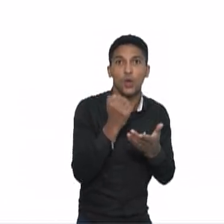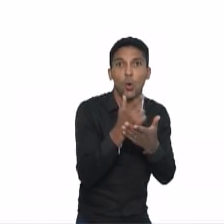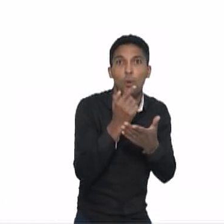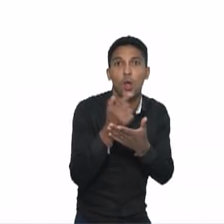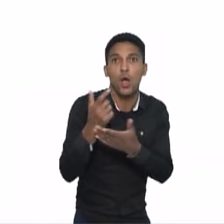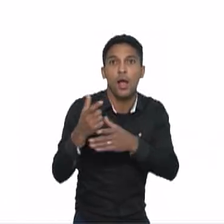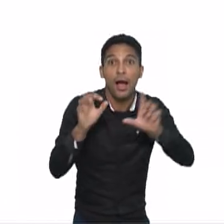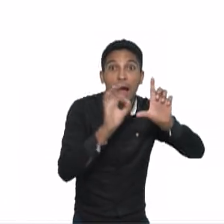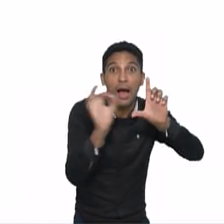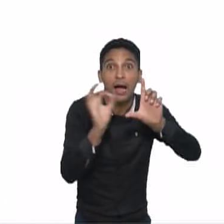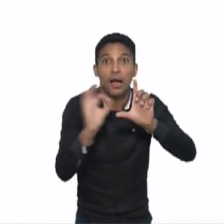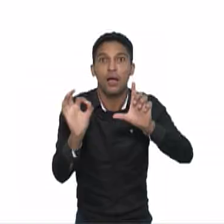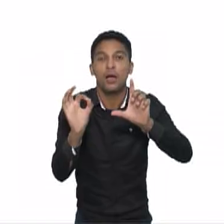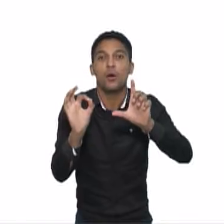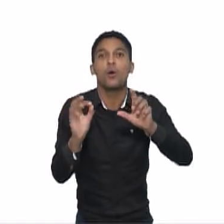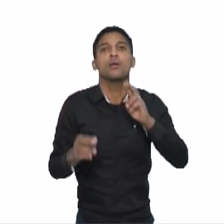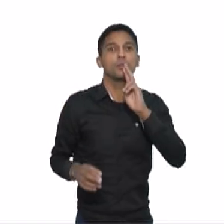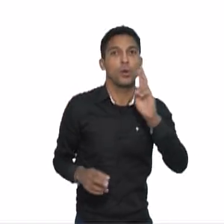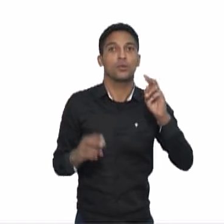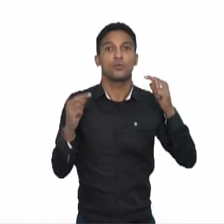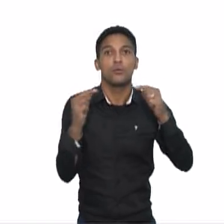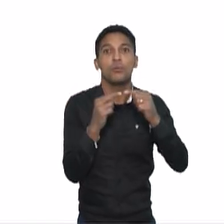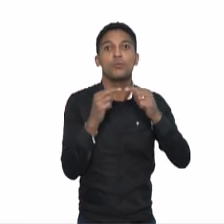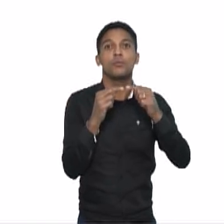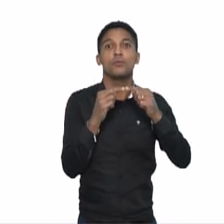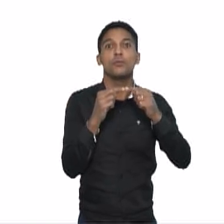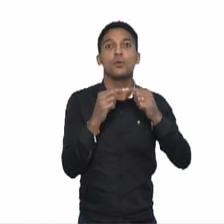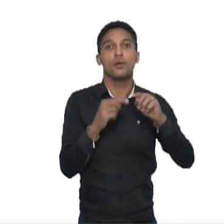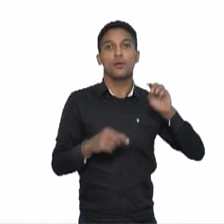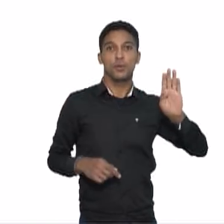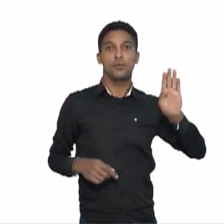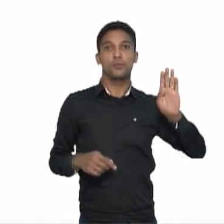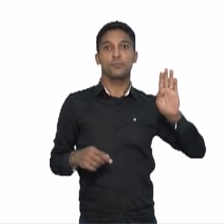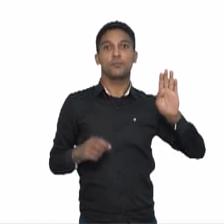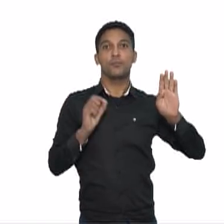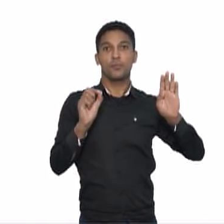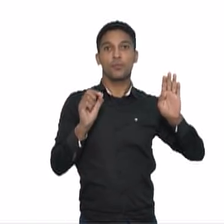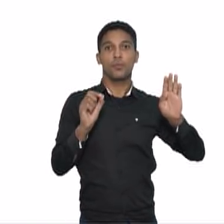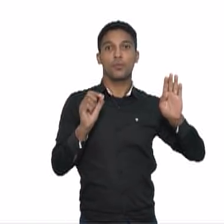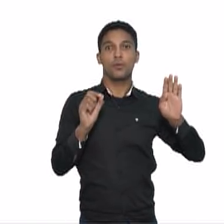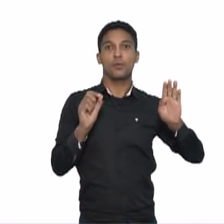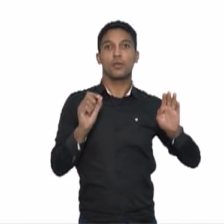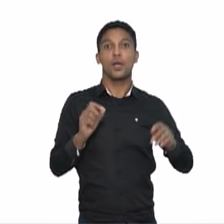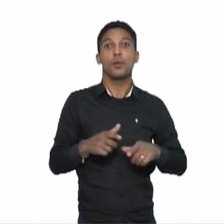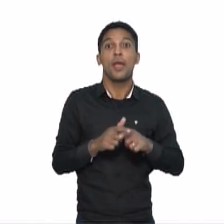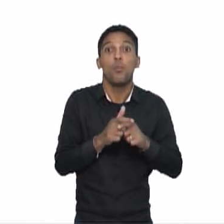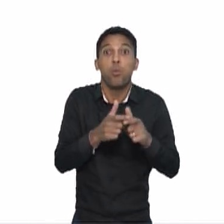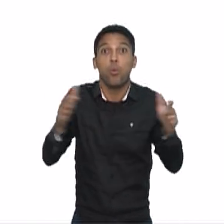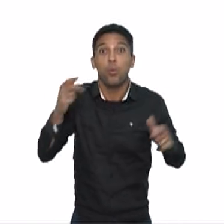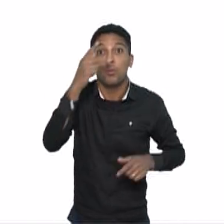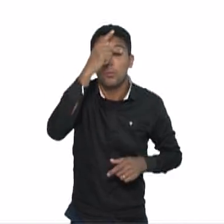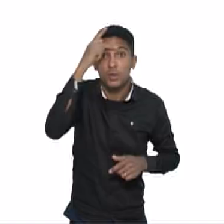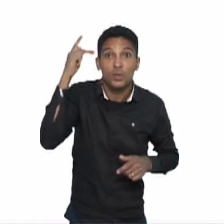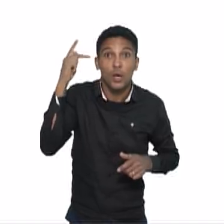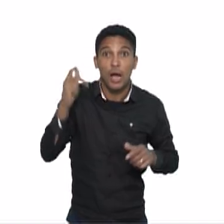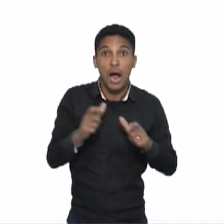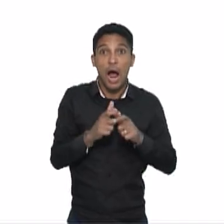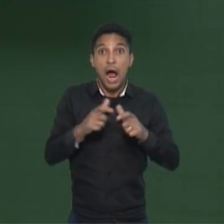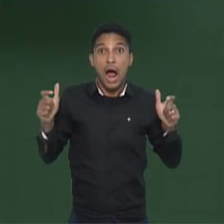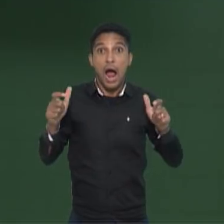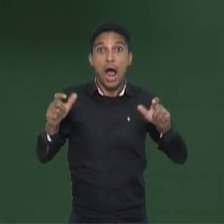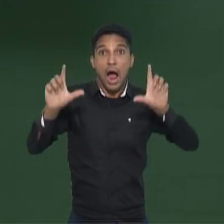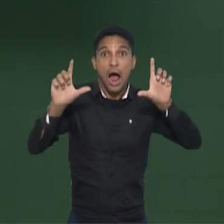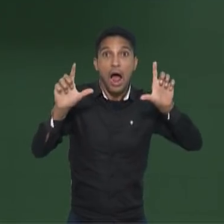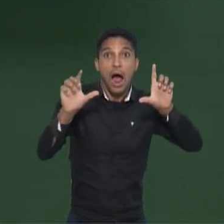com... E a resposta correta é B. A crescente interação entre pessoas e tecnologias. Então, a cultura